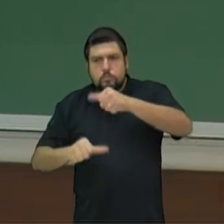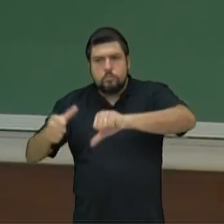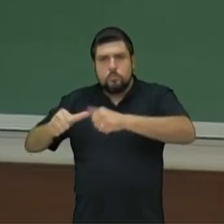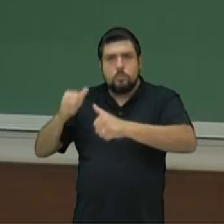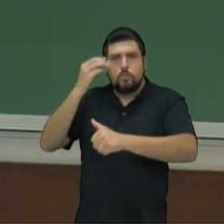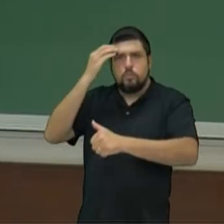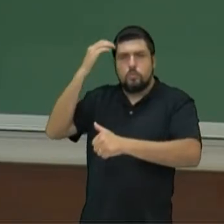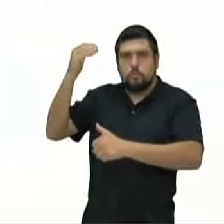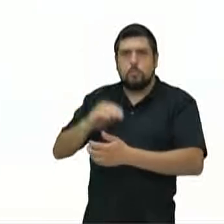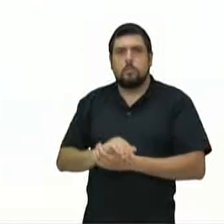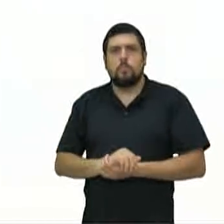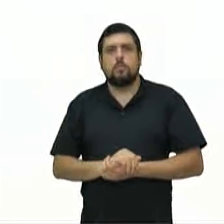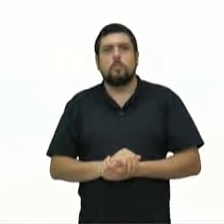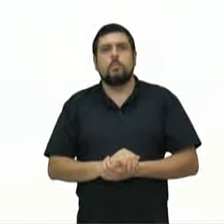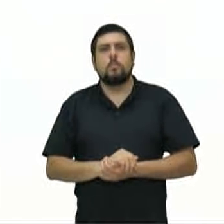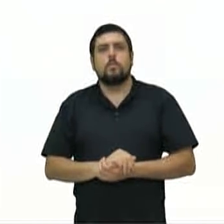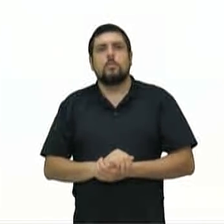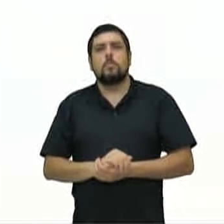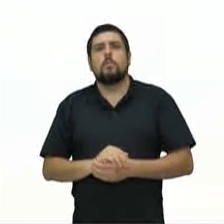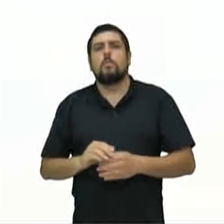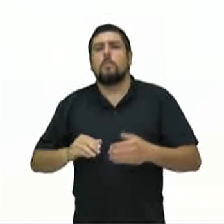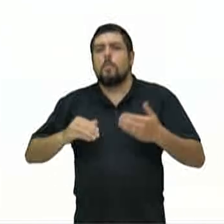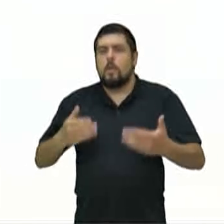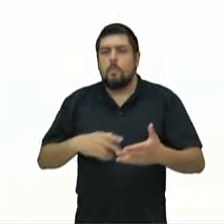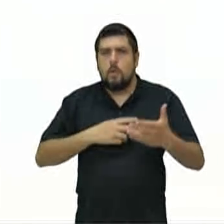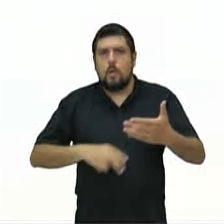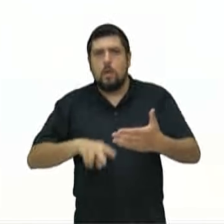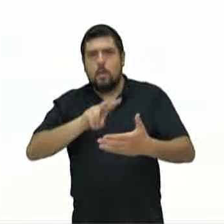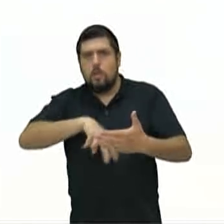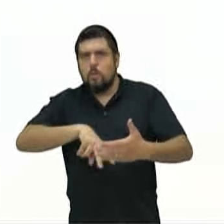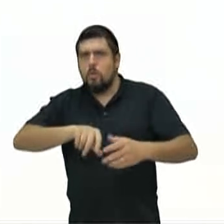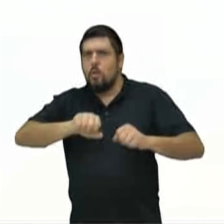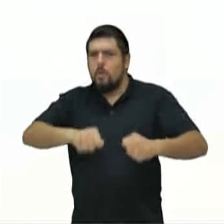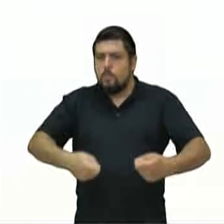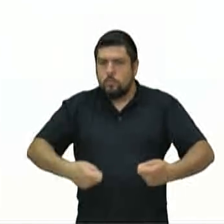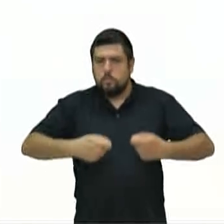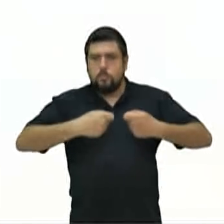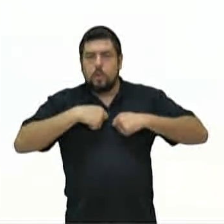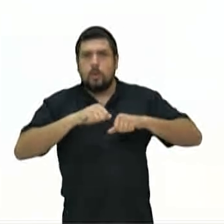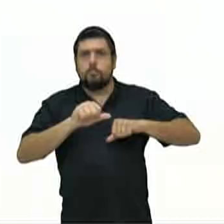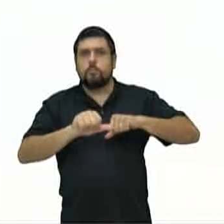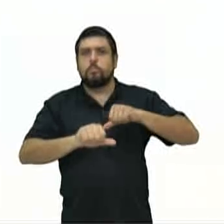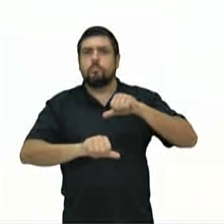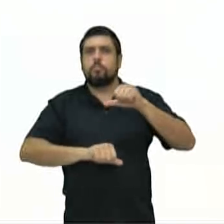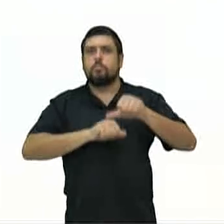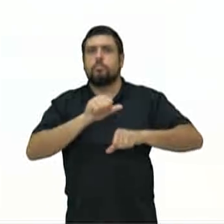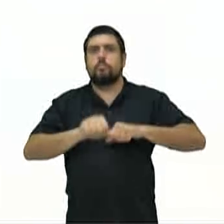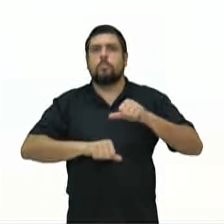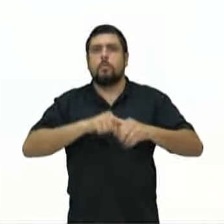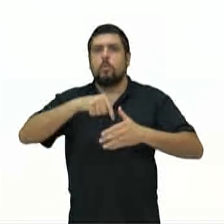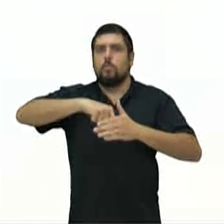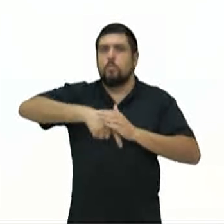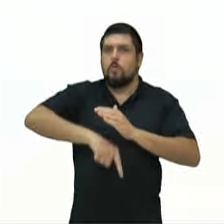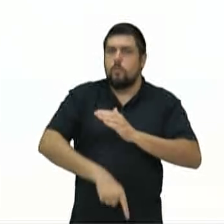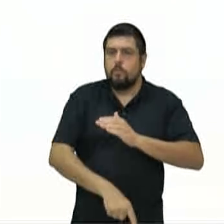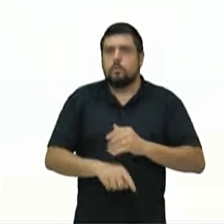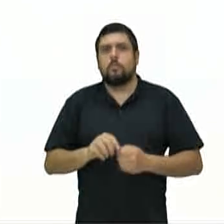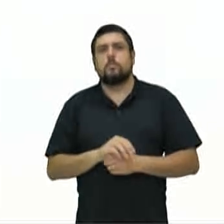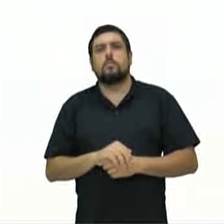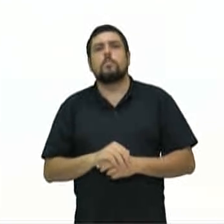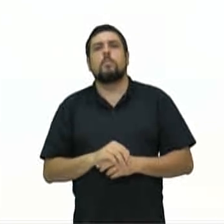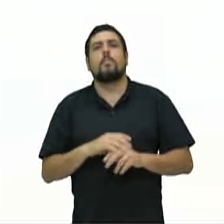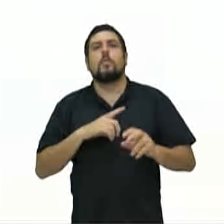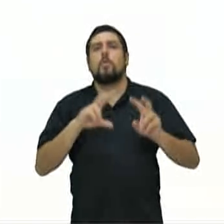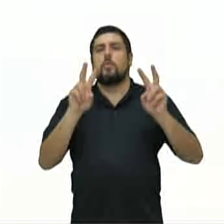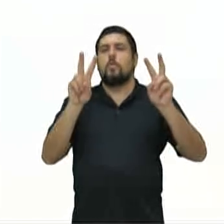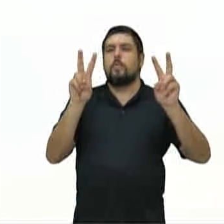A leitura pode ocasionar profundas transformações. Opa, aqui nós temos o tema do nosso texto. O tema do nosso texto para o